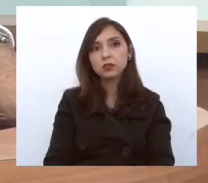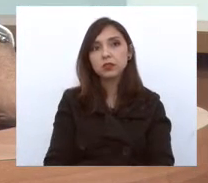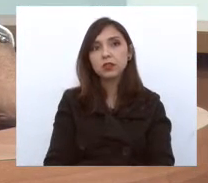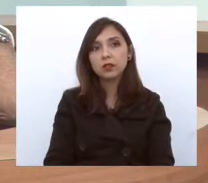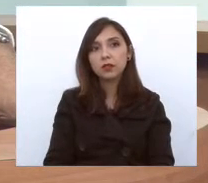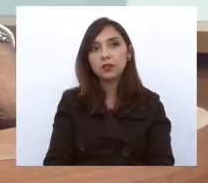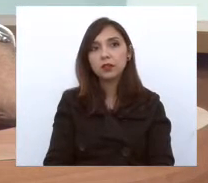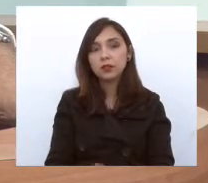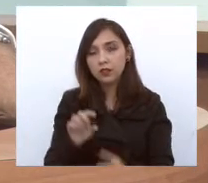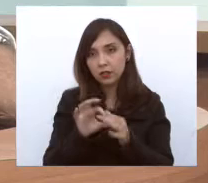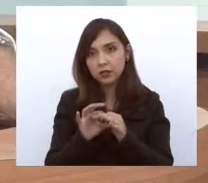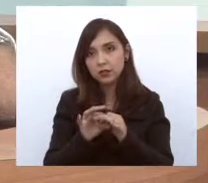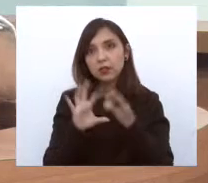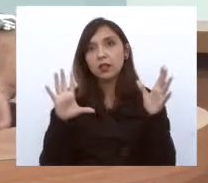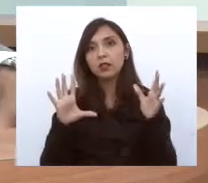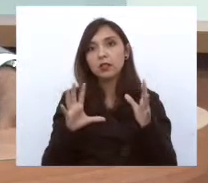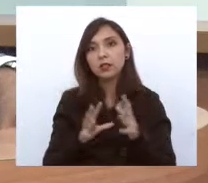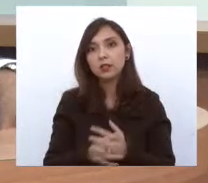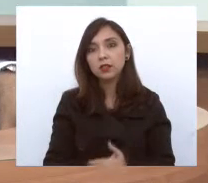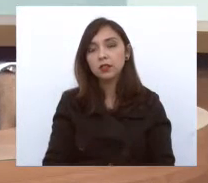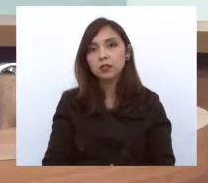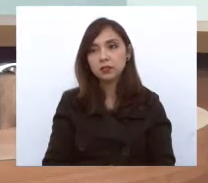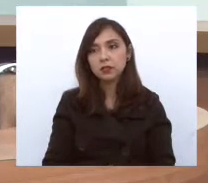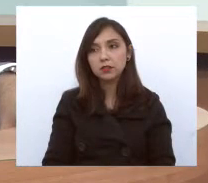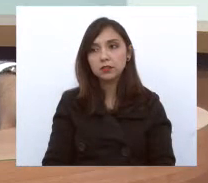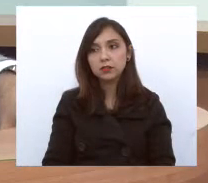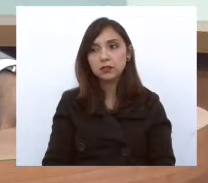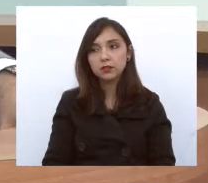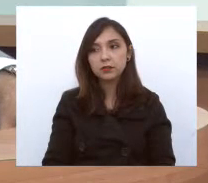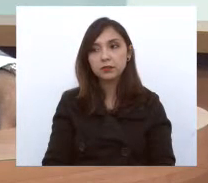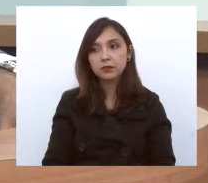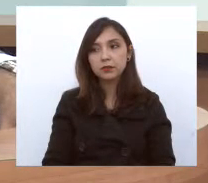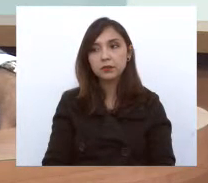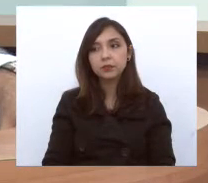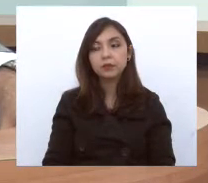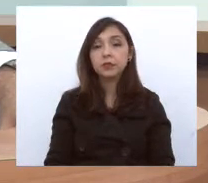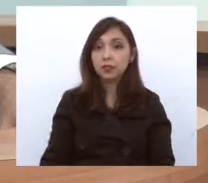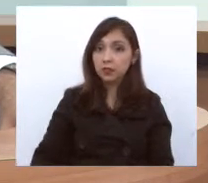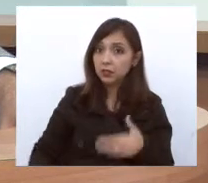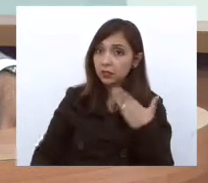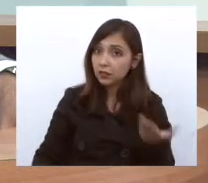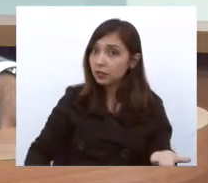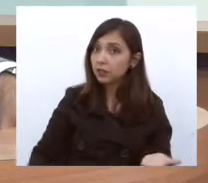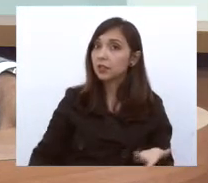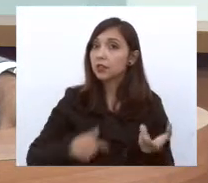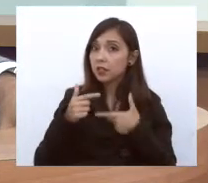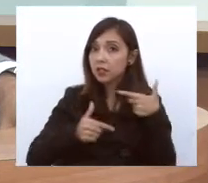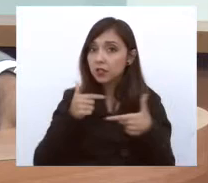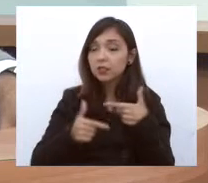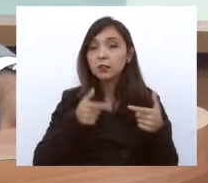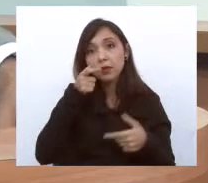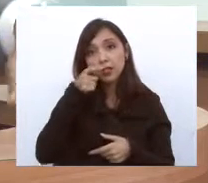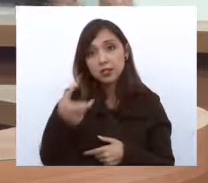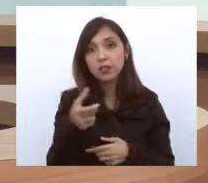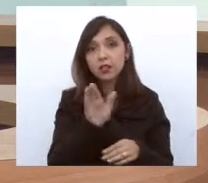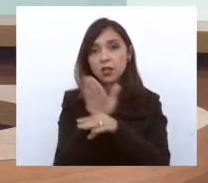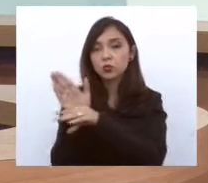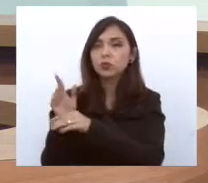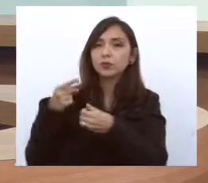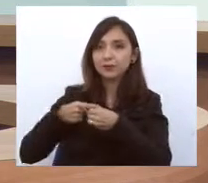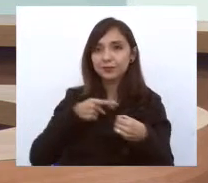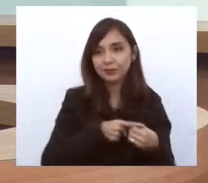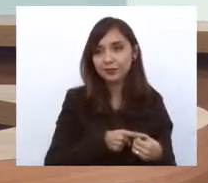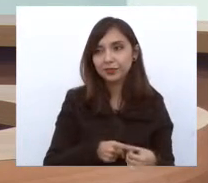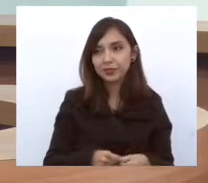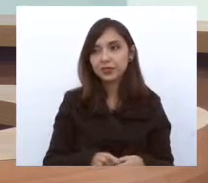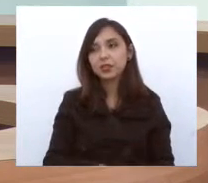Pela liderança do PMN, senhor presidente. Pela liderança do partido, vereador. Então, eles precisam trabalhar pelos interesses do município, que